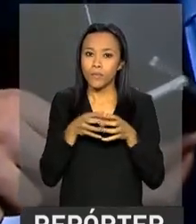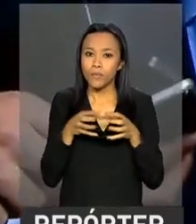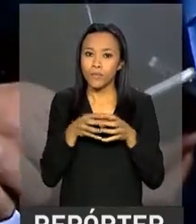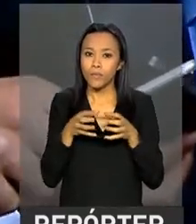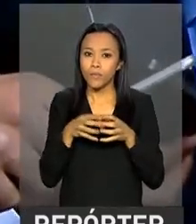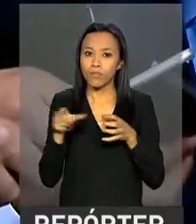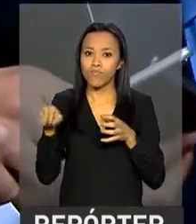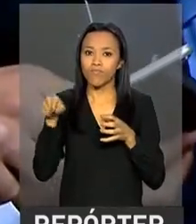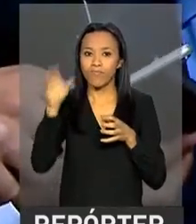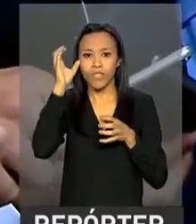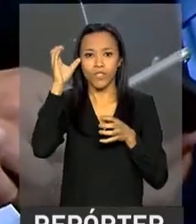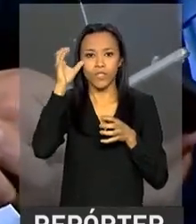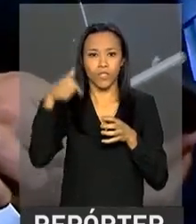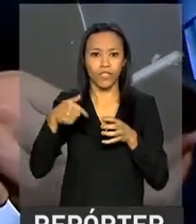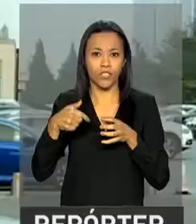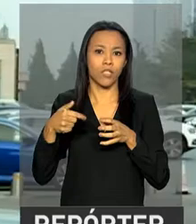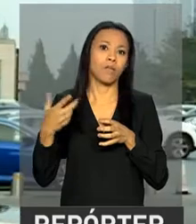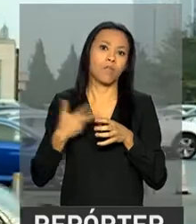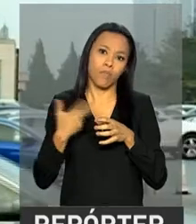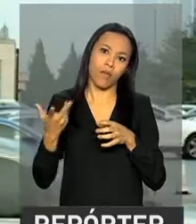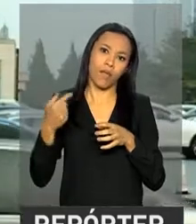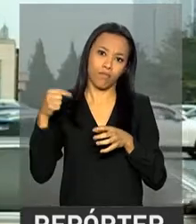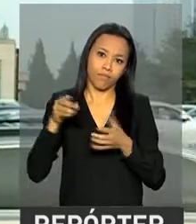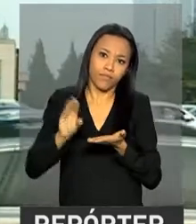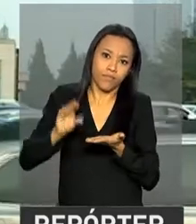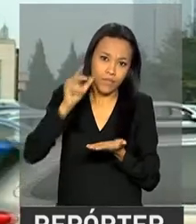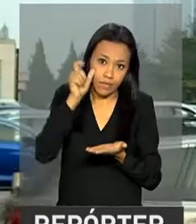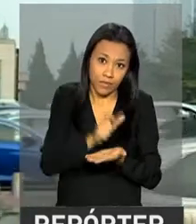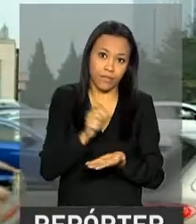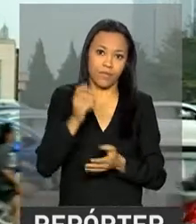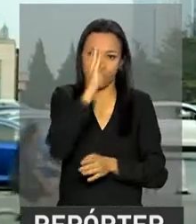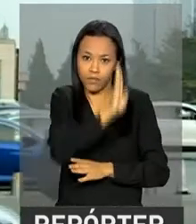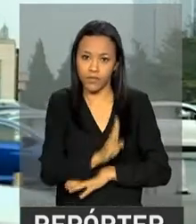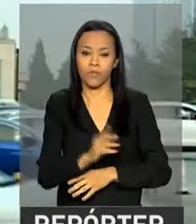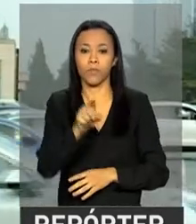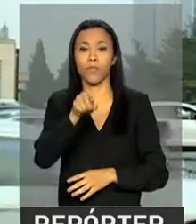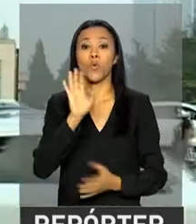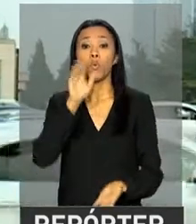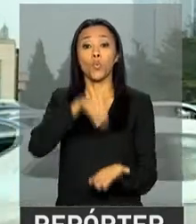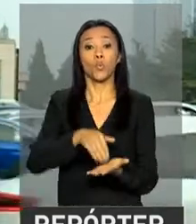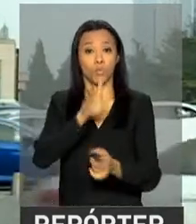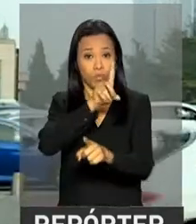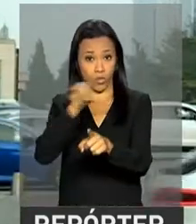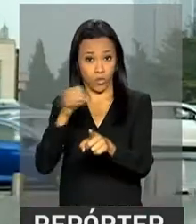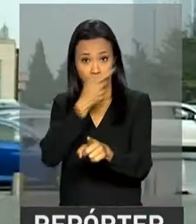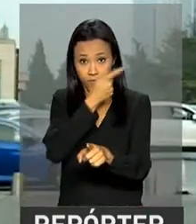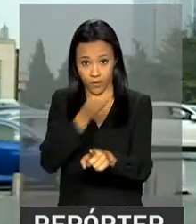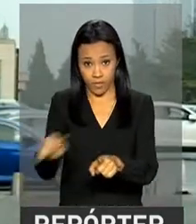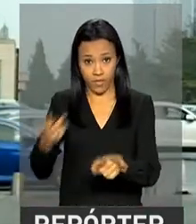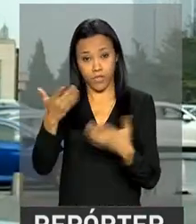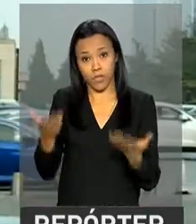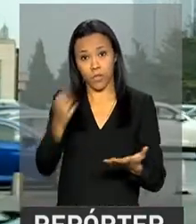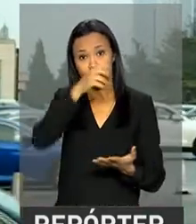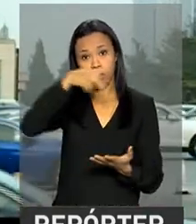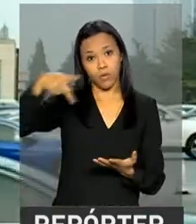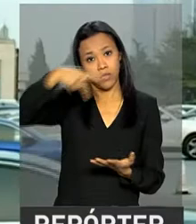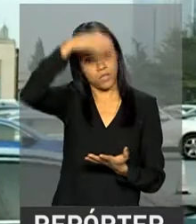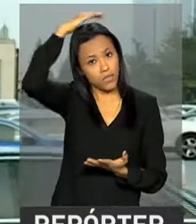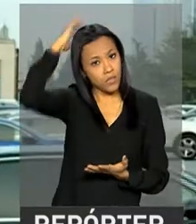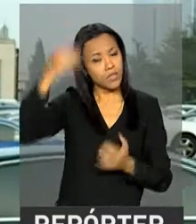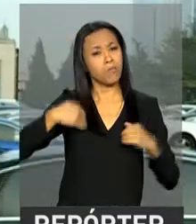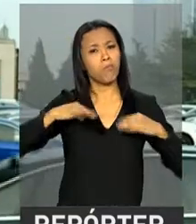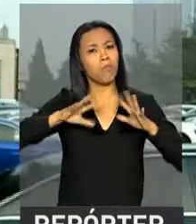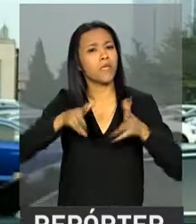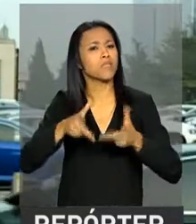para fazer esses investimentos. Já no último dia da visita à capital chinesa, o presidente Temer participa de